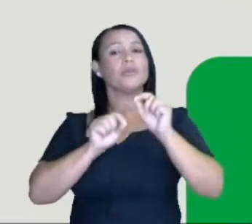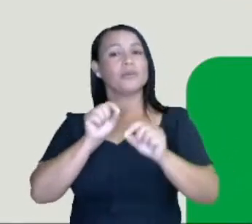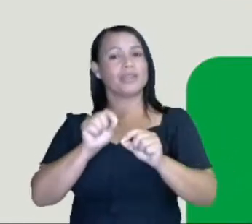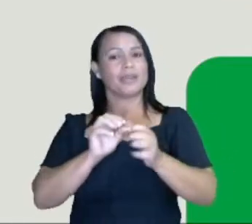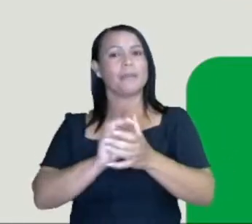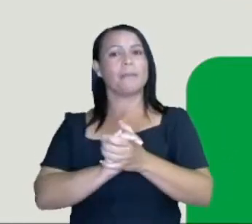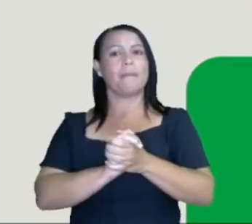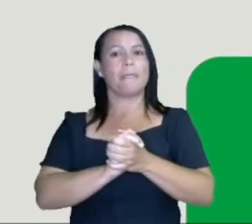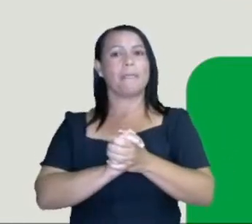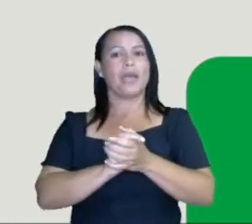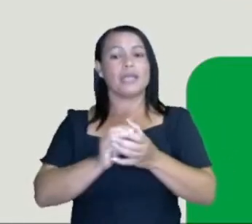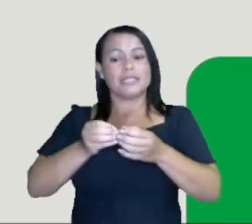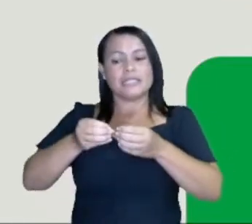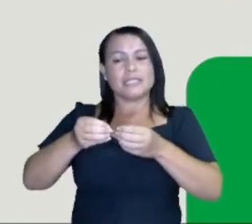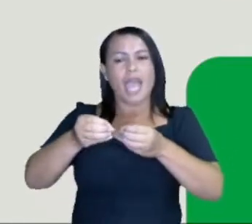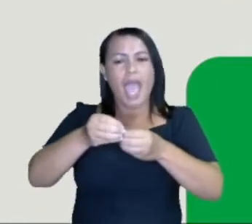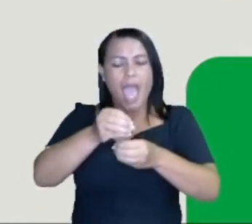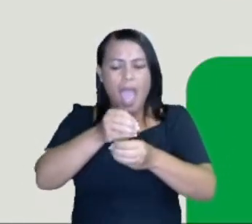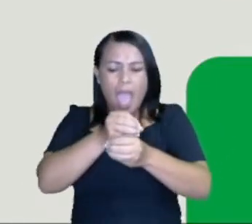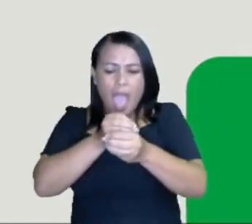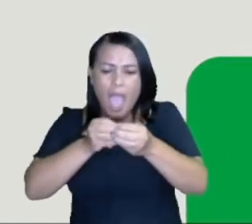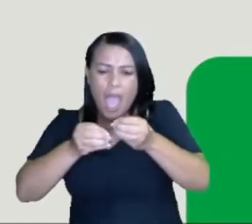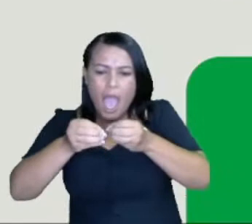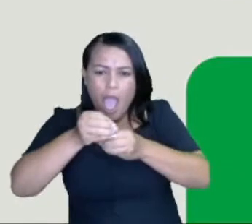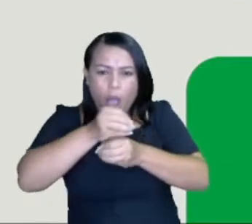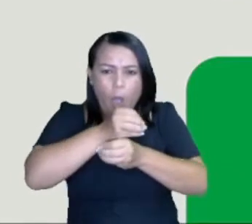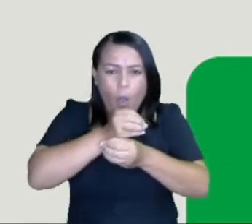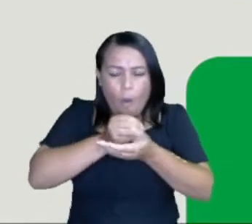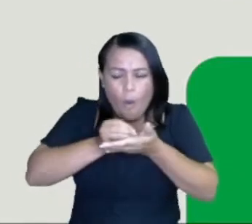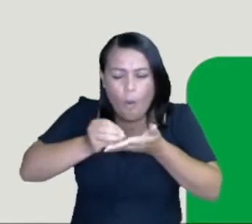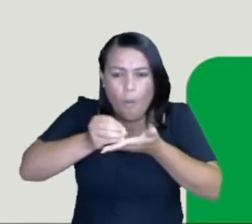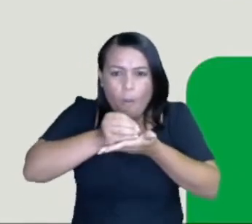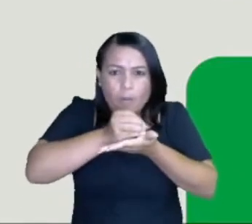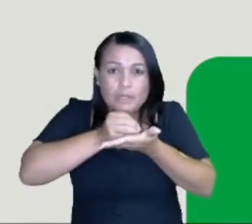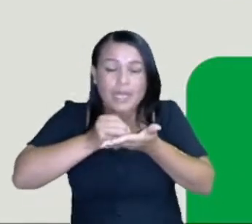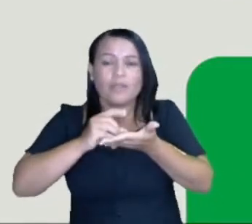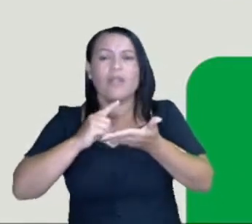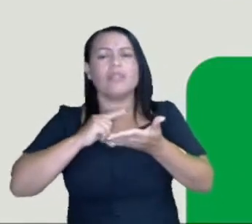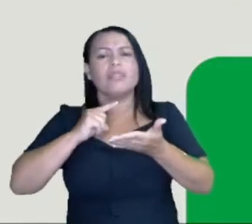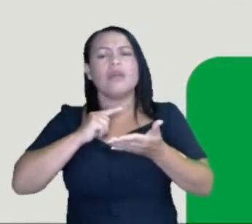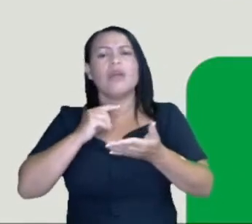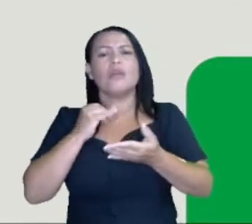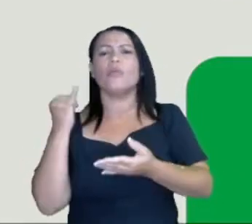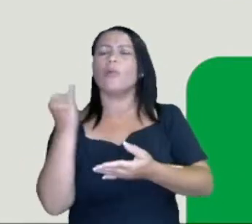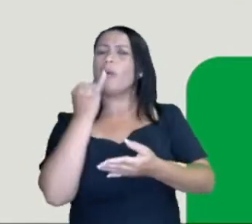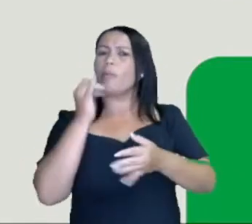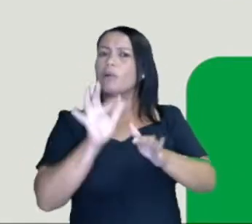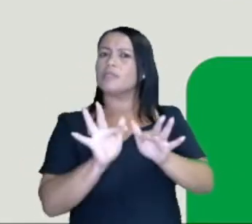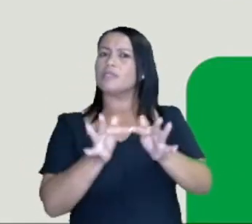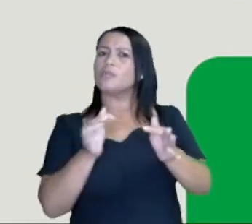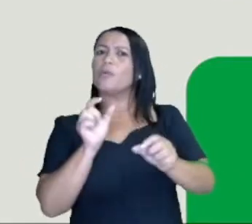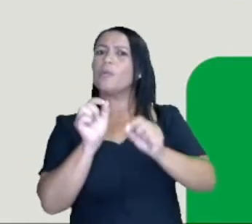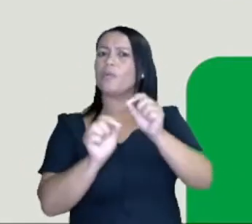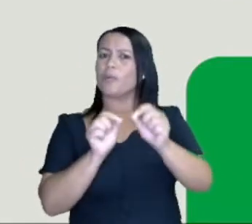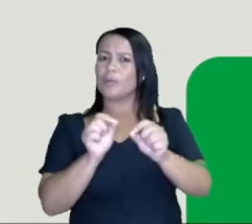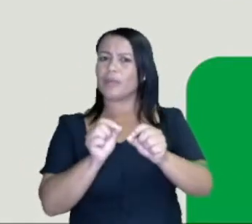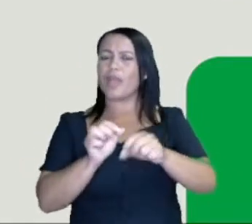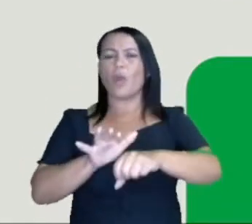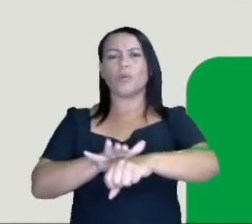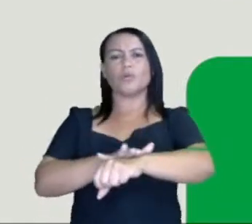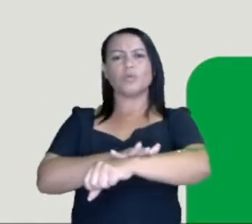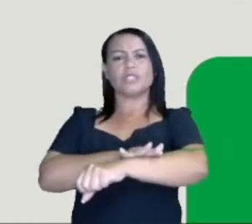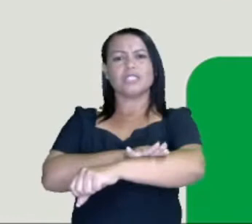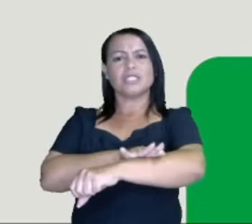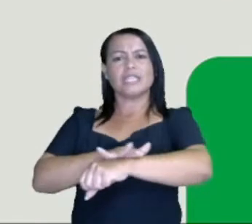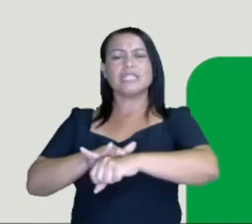se reagrupam, se organizam todas com a função em comum e formam os tecidos,